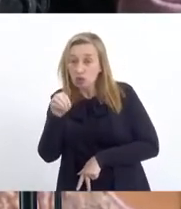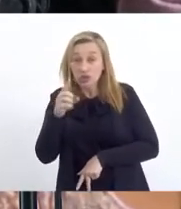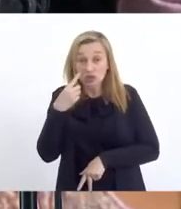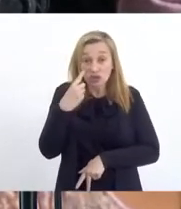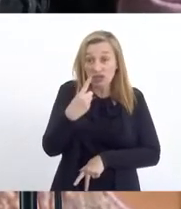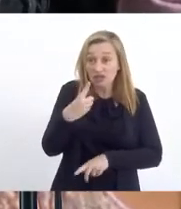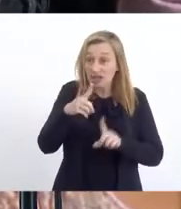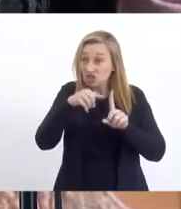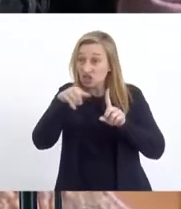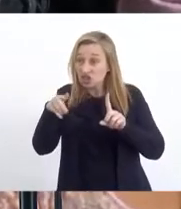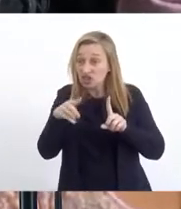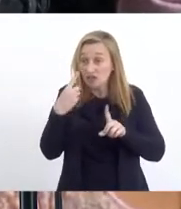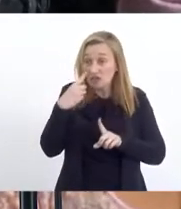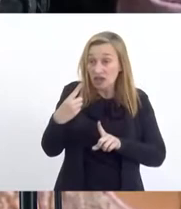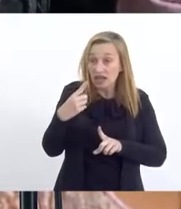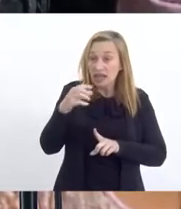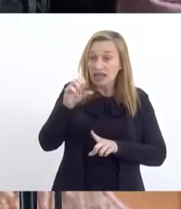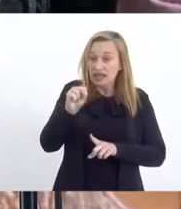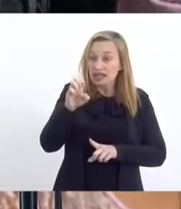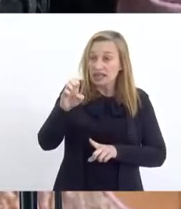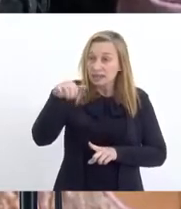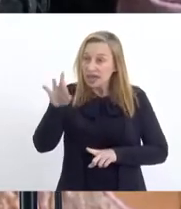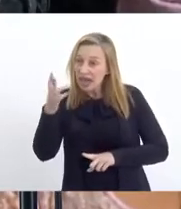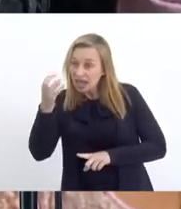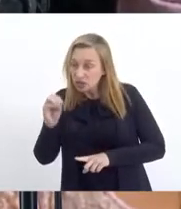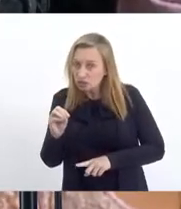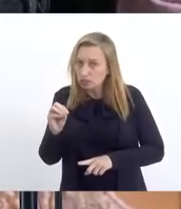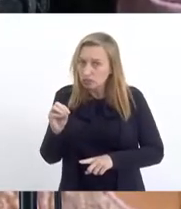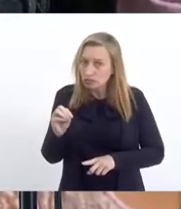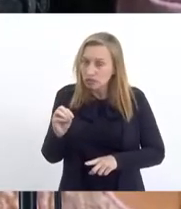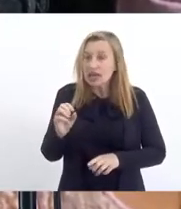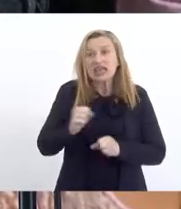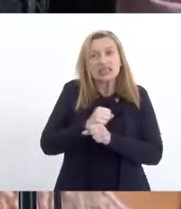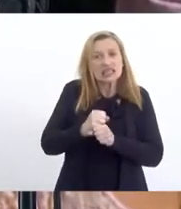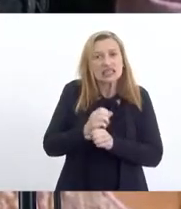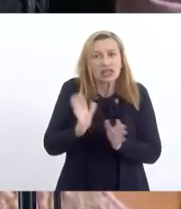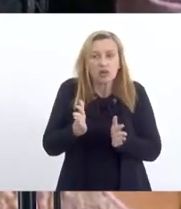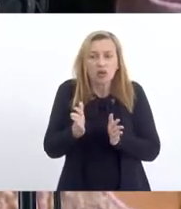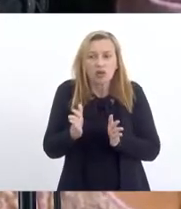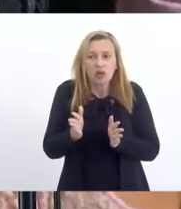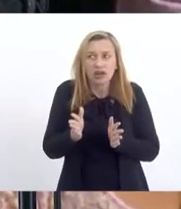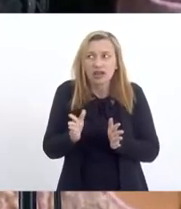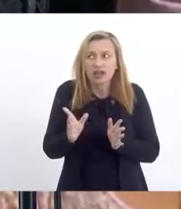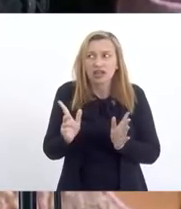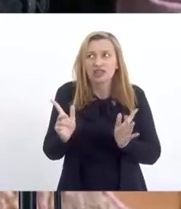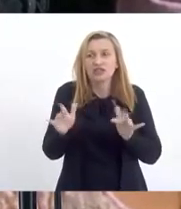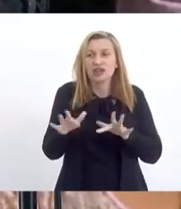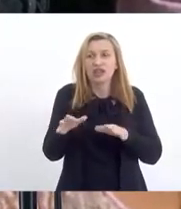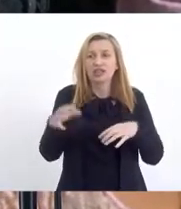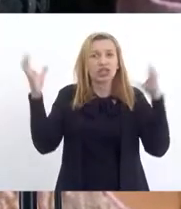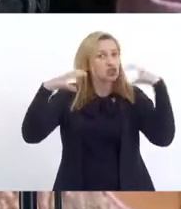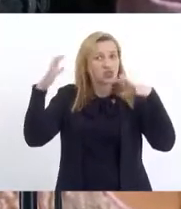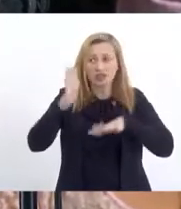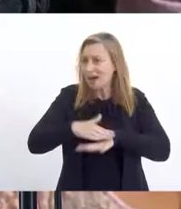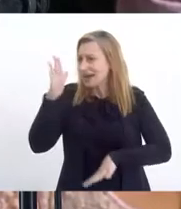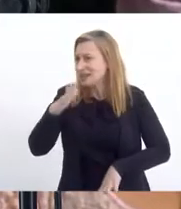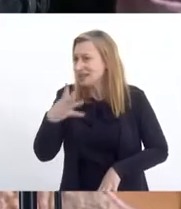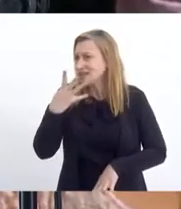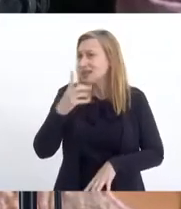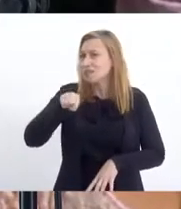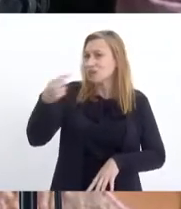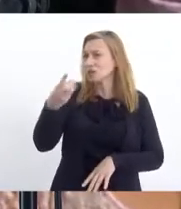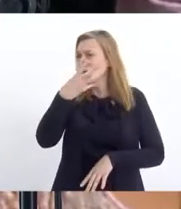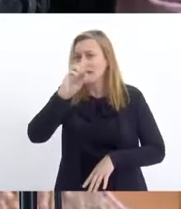pluviométrico, ela tem características de semiárido. Esse ano é uma exceção, está chovendo até demais. Depois de 40 anos, está chovendo demais esse